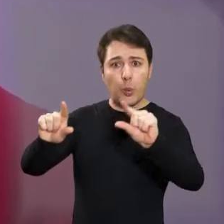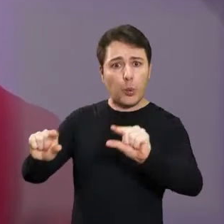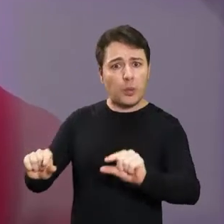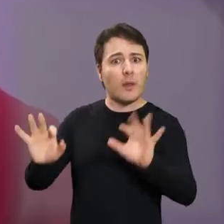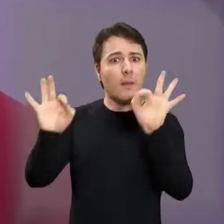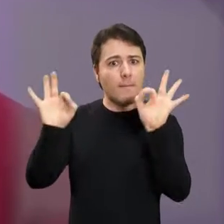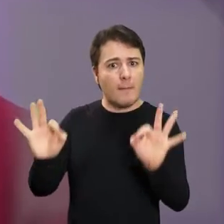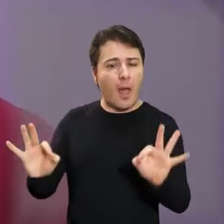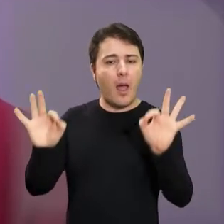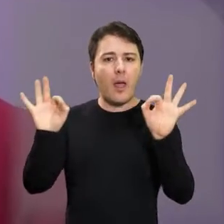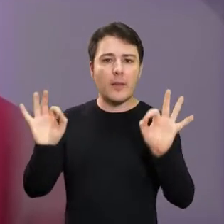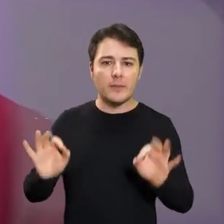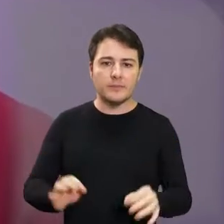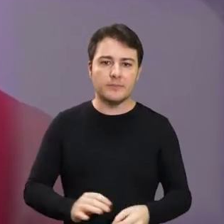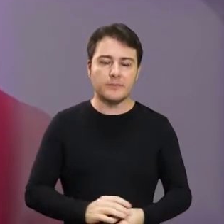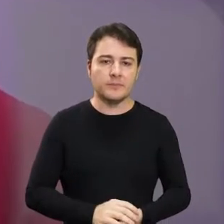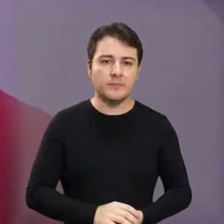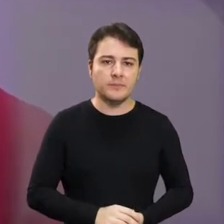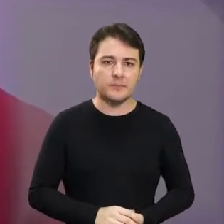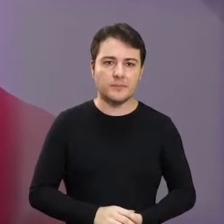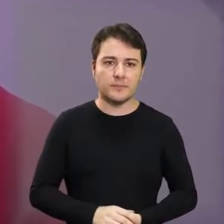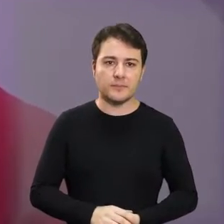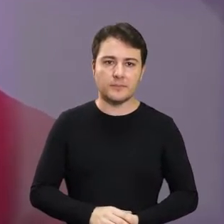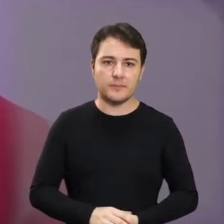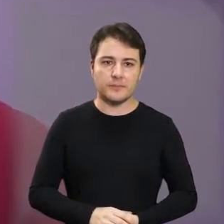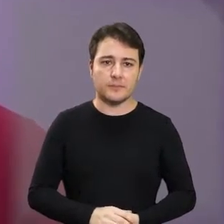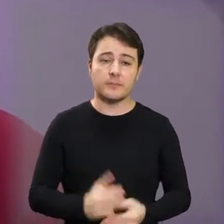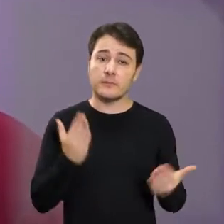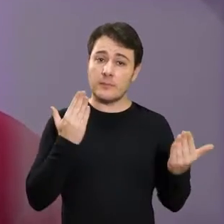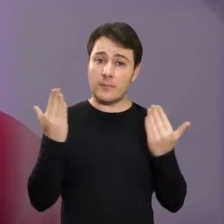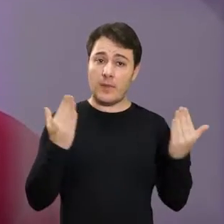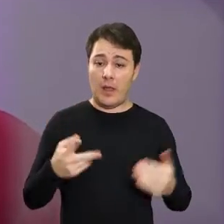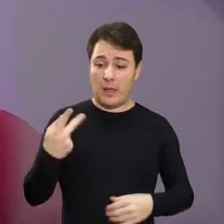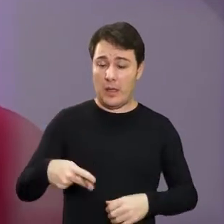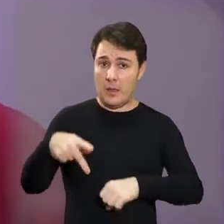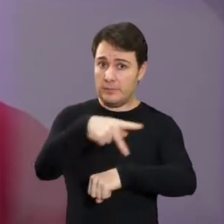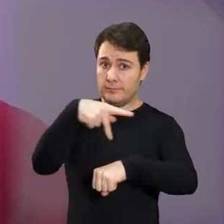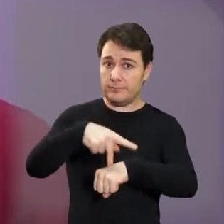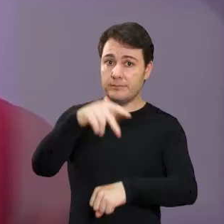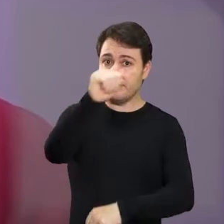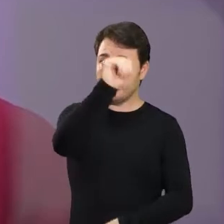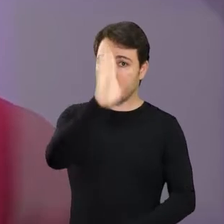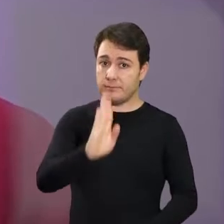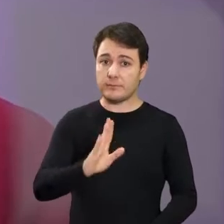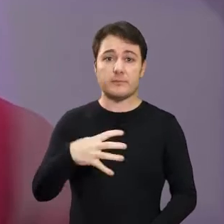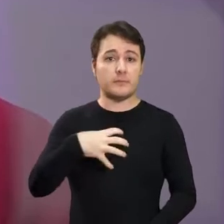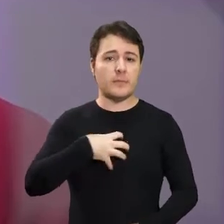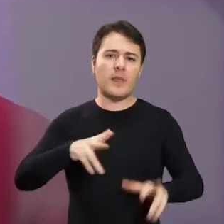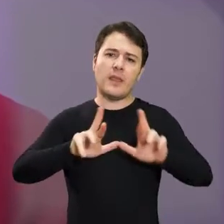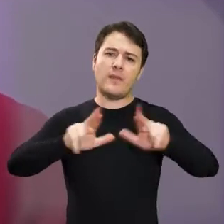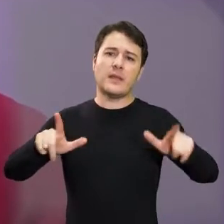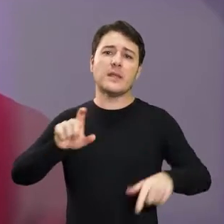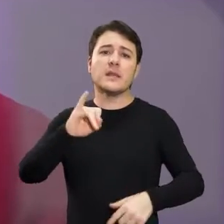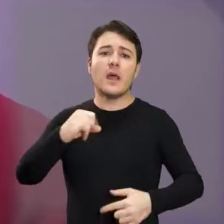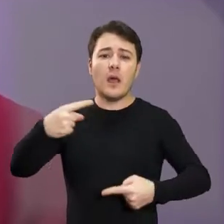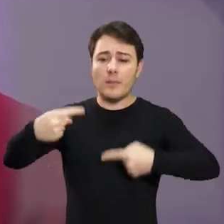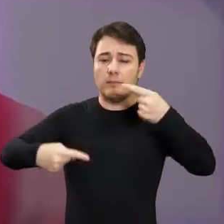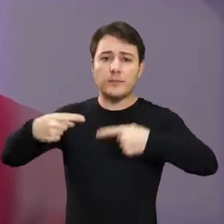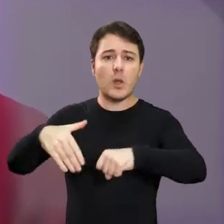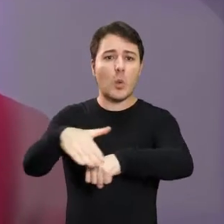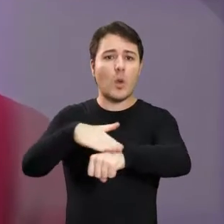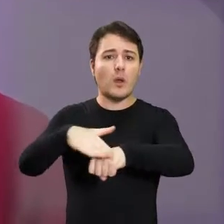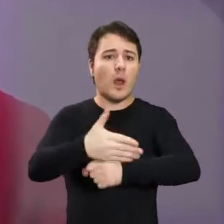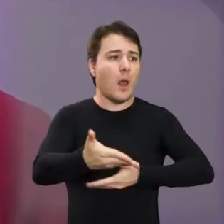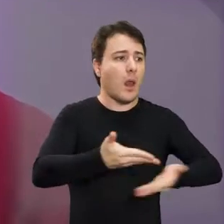número de suicídios da nação. O contexto é diferente do nosso, obviamente, mas talvez algumas discussões públicas nesse sentido